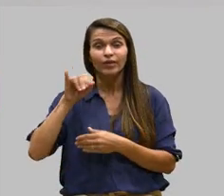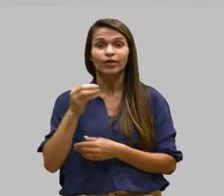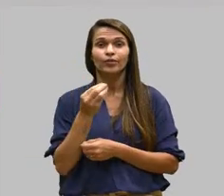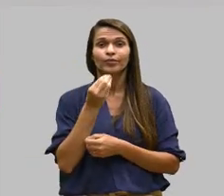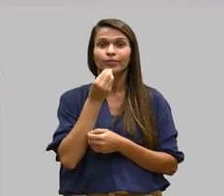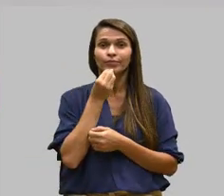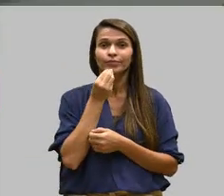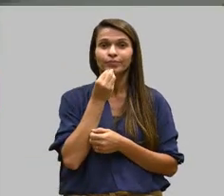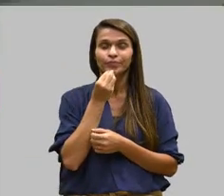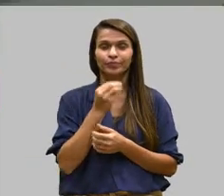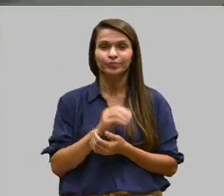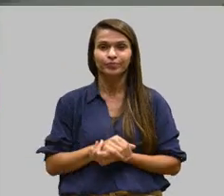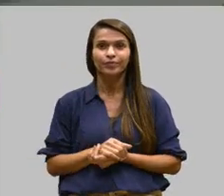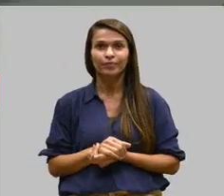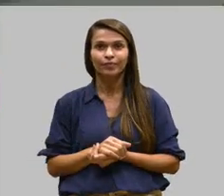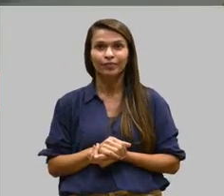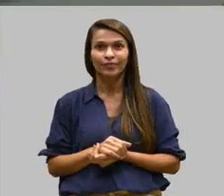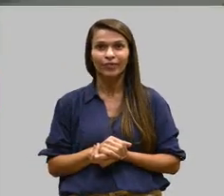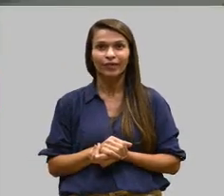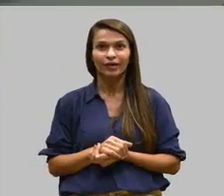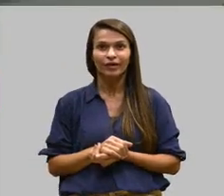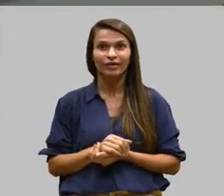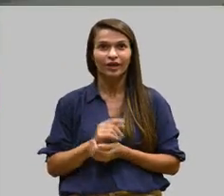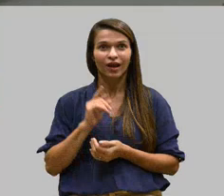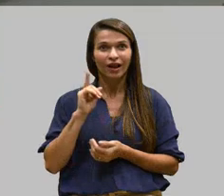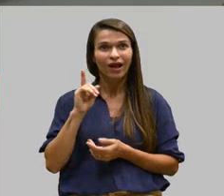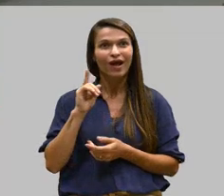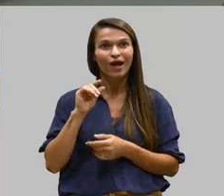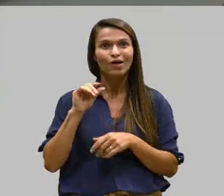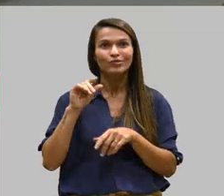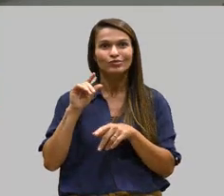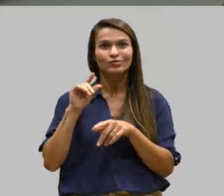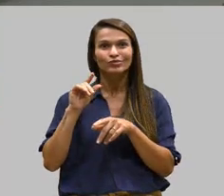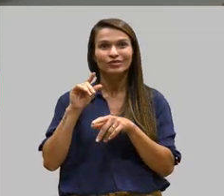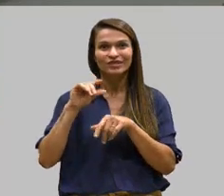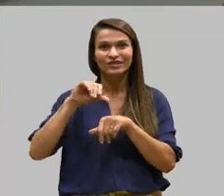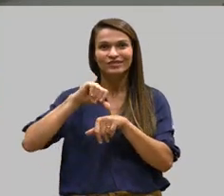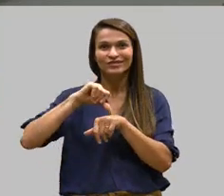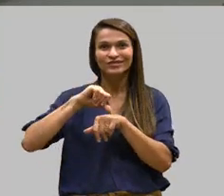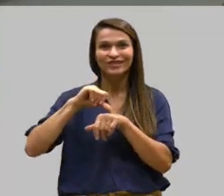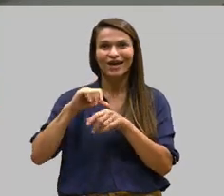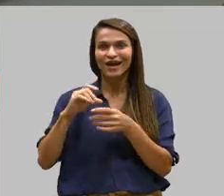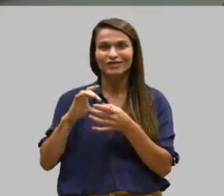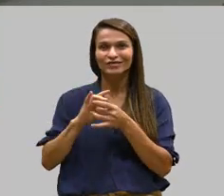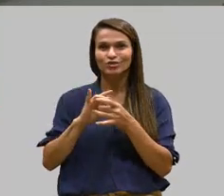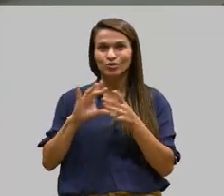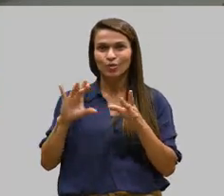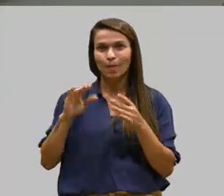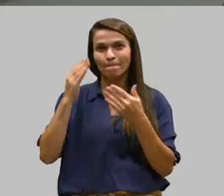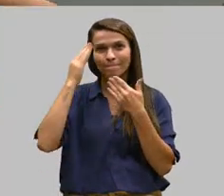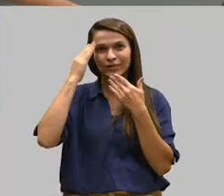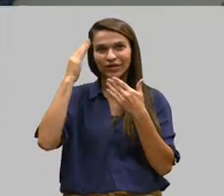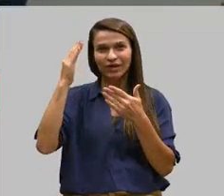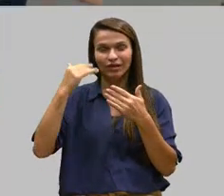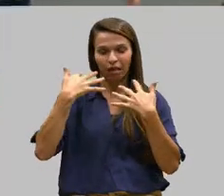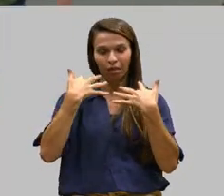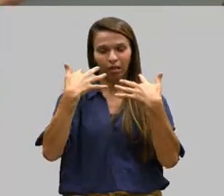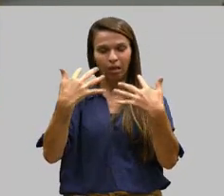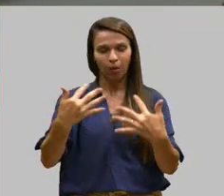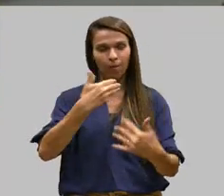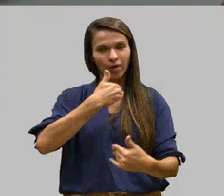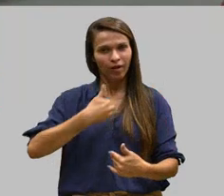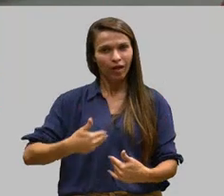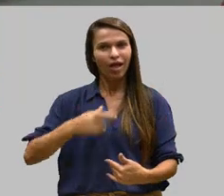obrigado tá à disposição Muito obrigado realmente a audiência pública É Para Isso mesmo